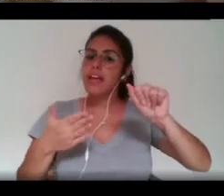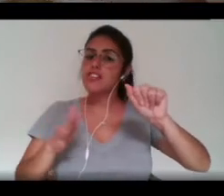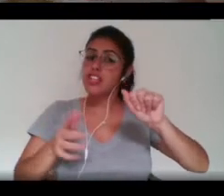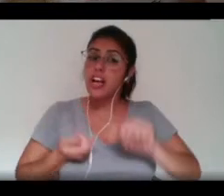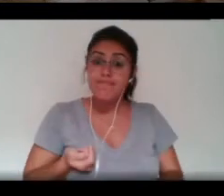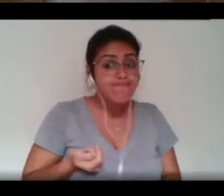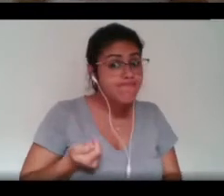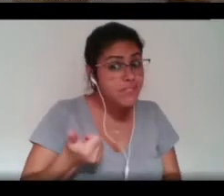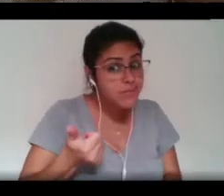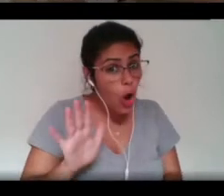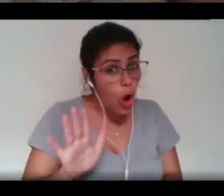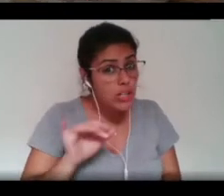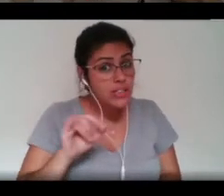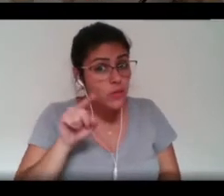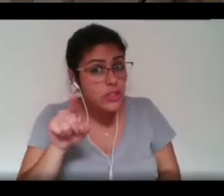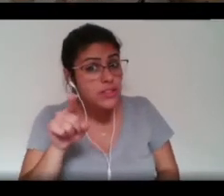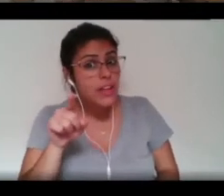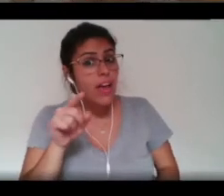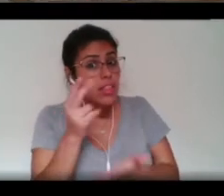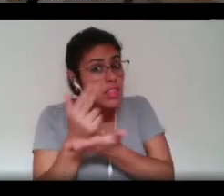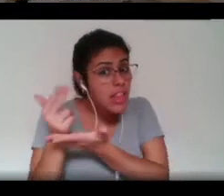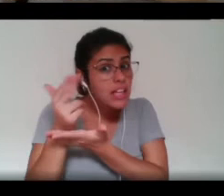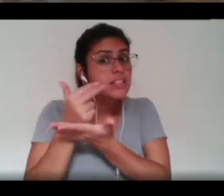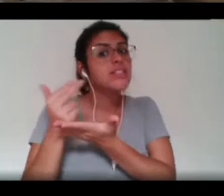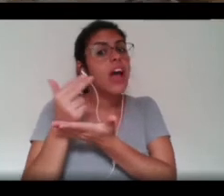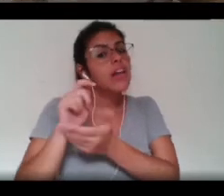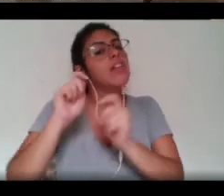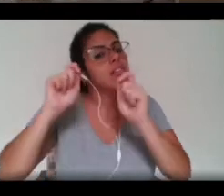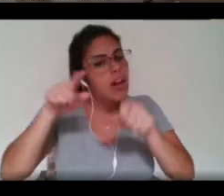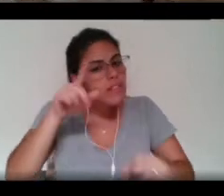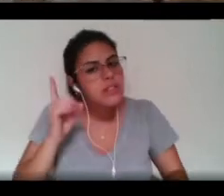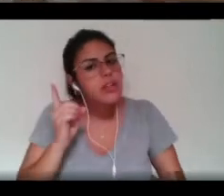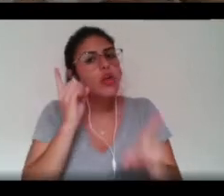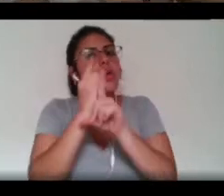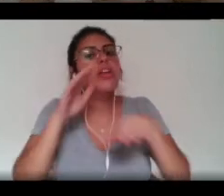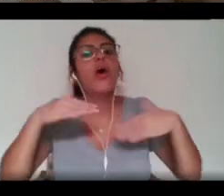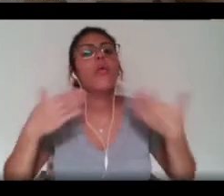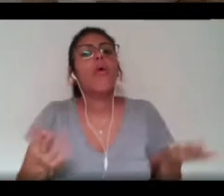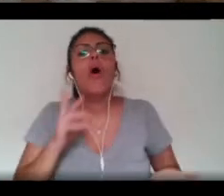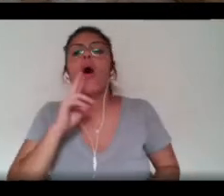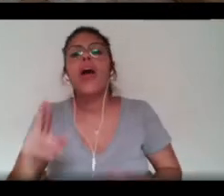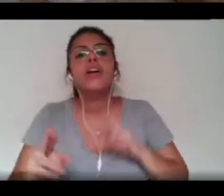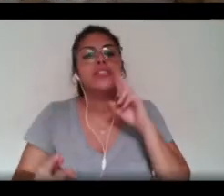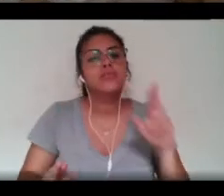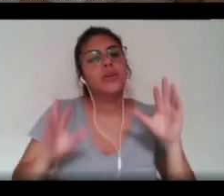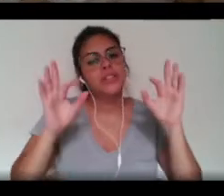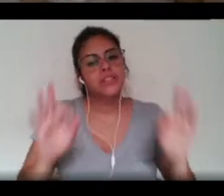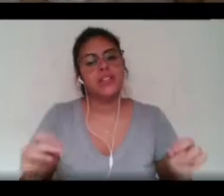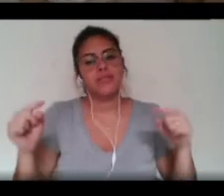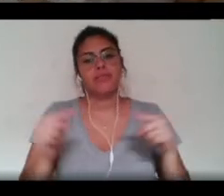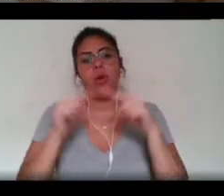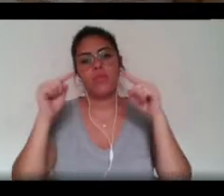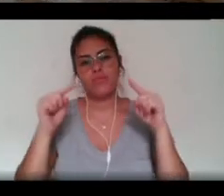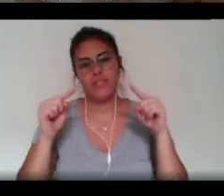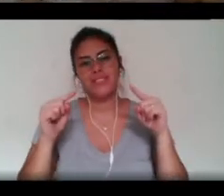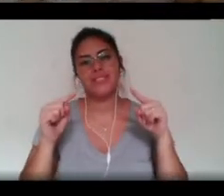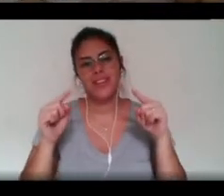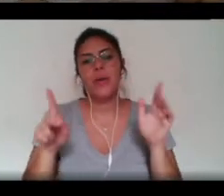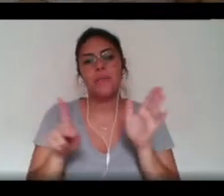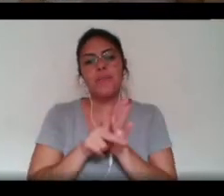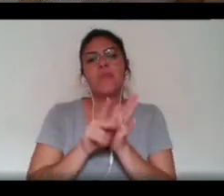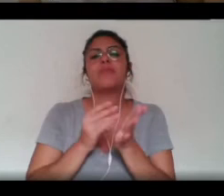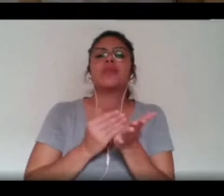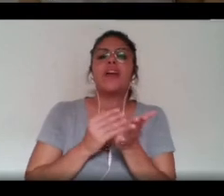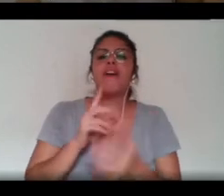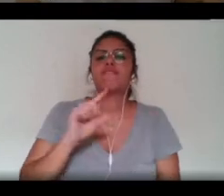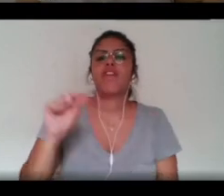dica. Se você fizer o gráfico, você vai conseguir perceber qual dessas duas velocidades iniciais é a velocidade que